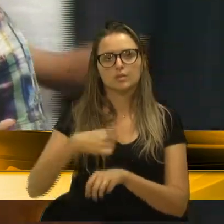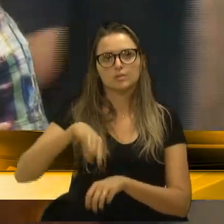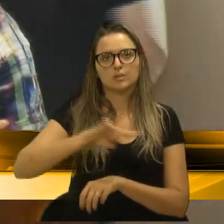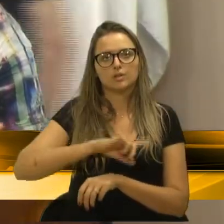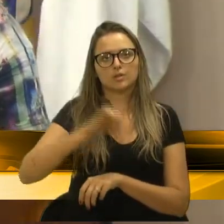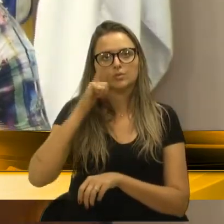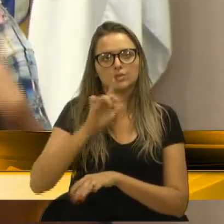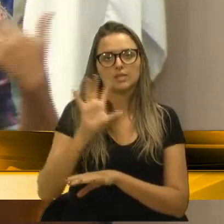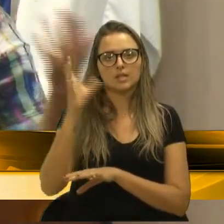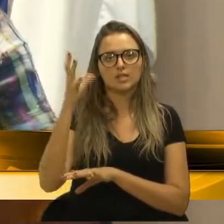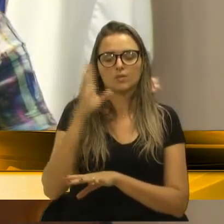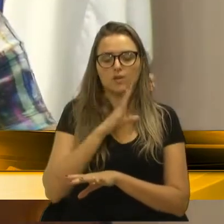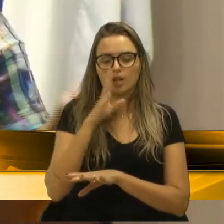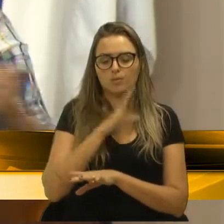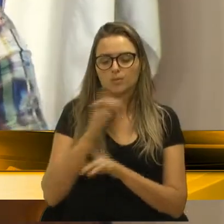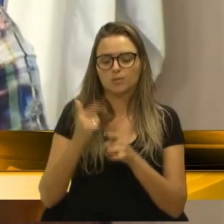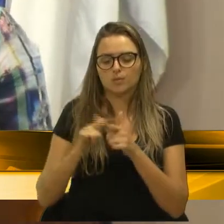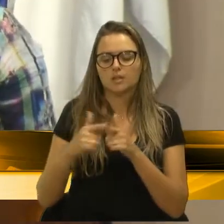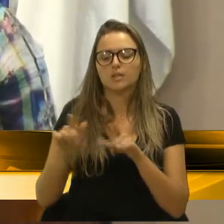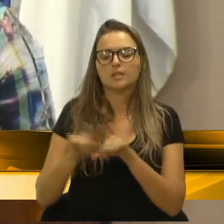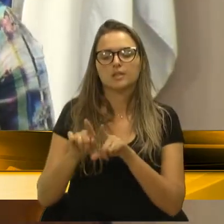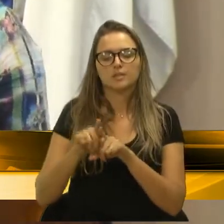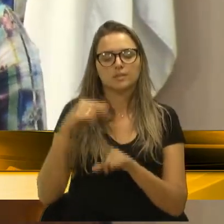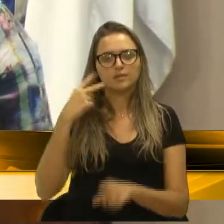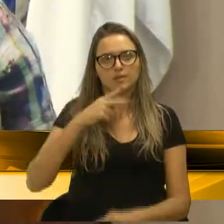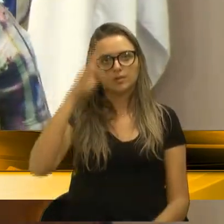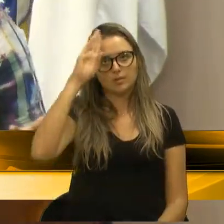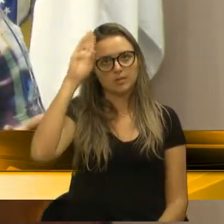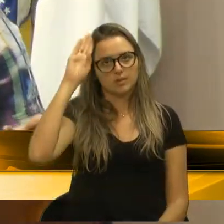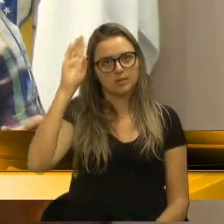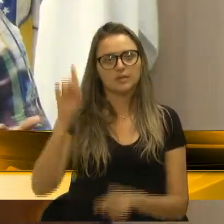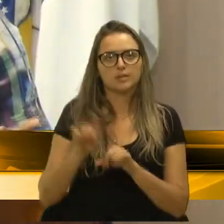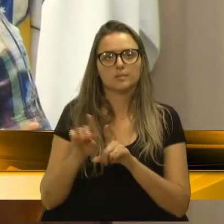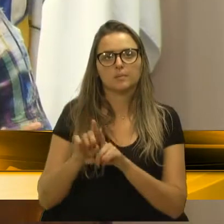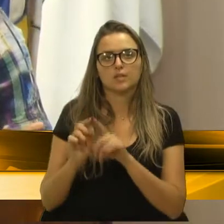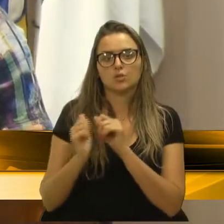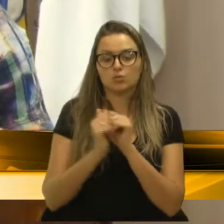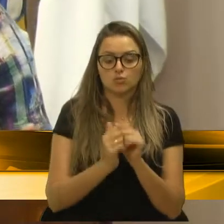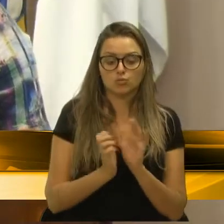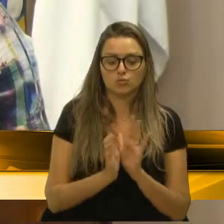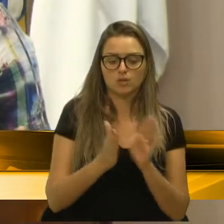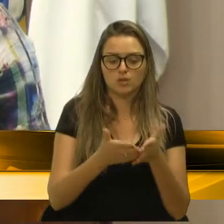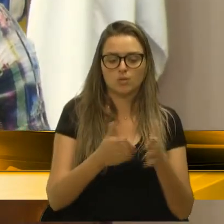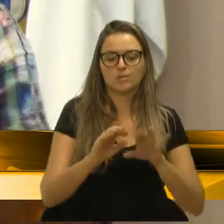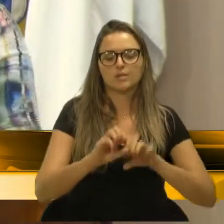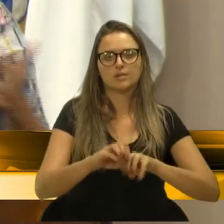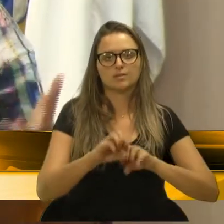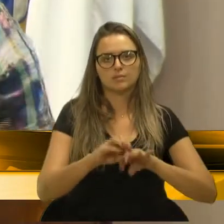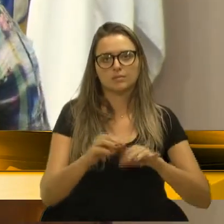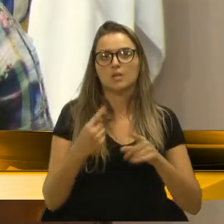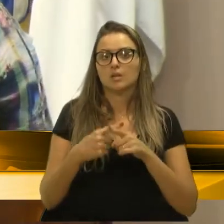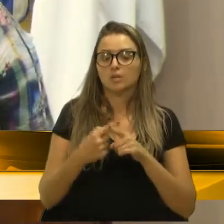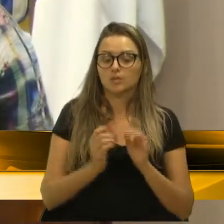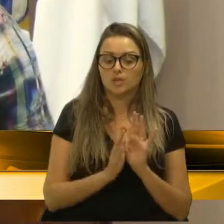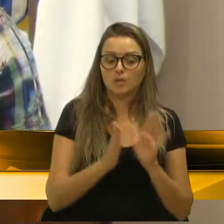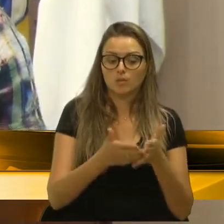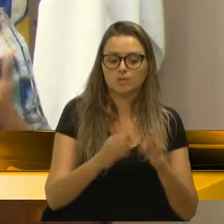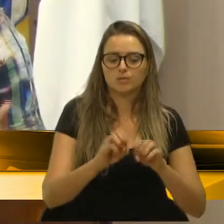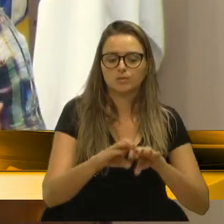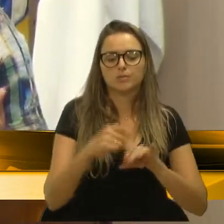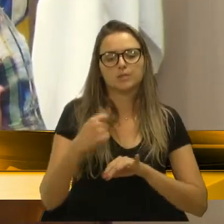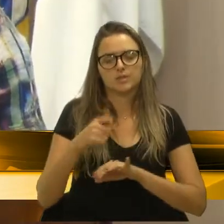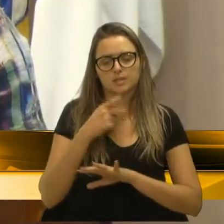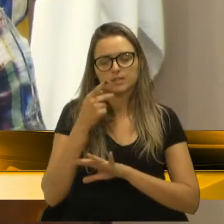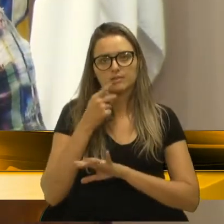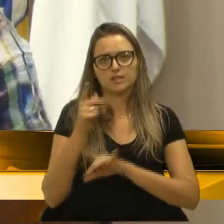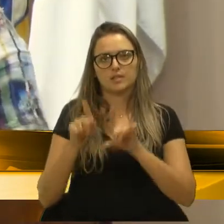o quanto antes, assim como também o vereador Bressan traga esse tema para a Comissão de Educação, porque a Comissão de Educação precisa tratar também,